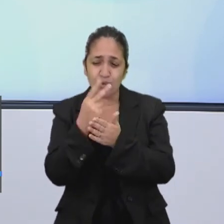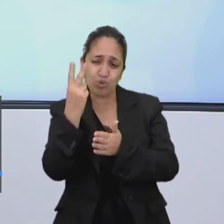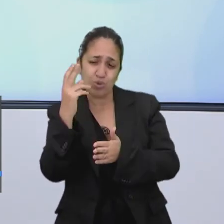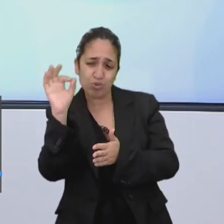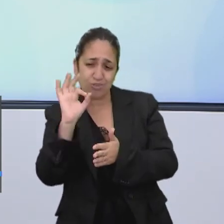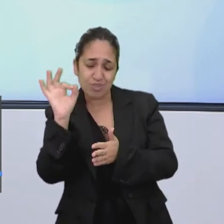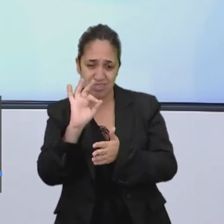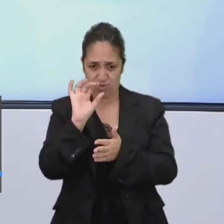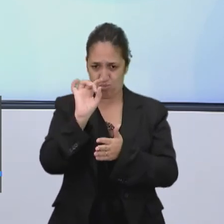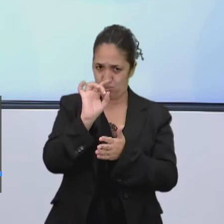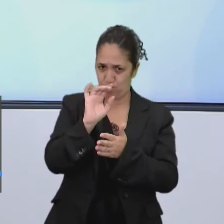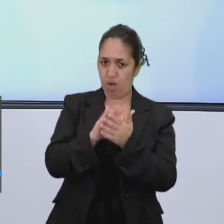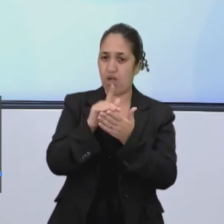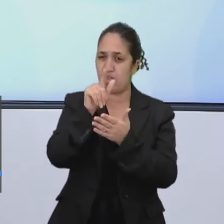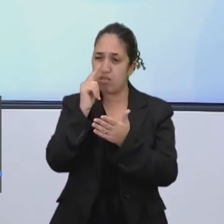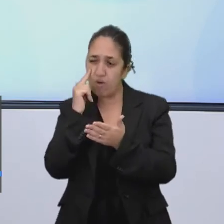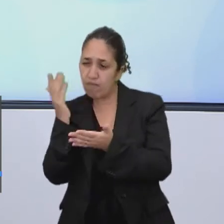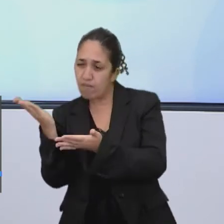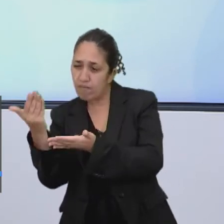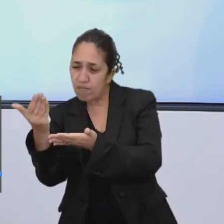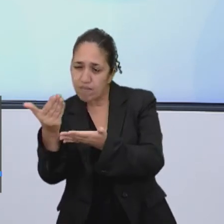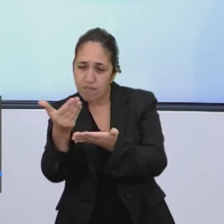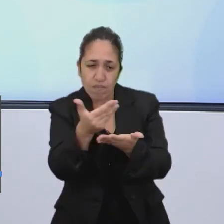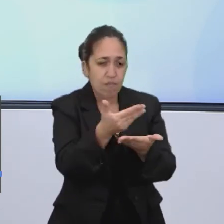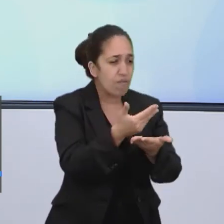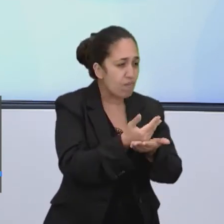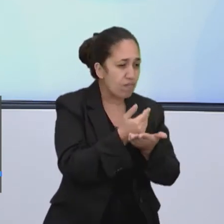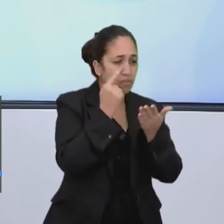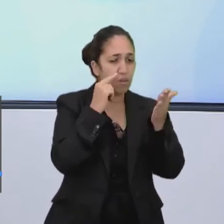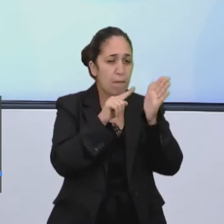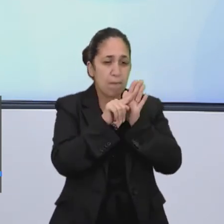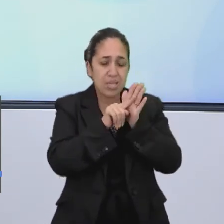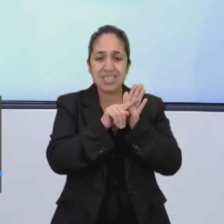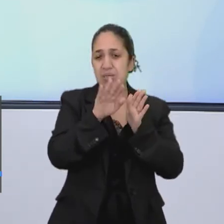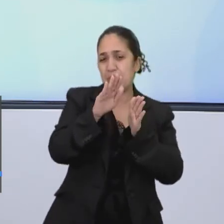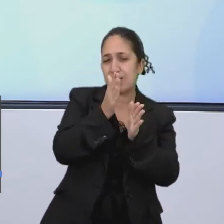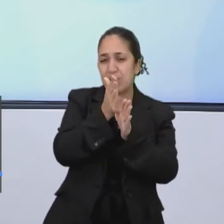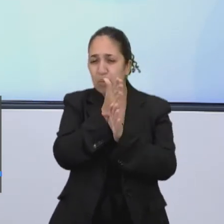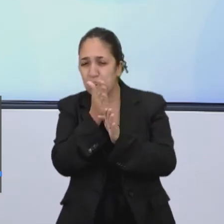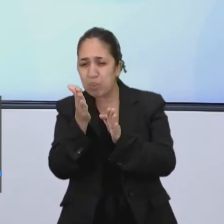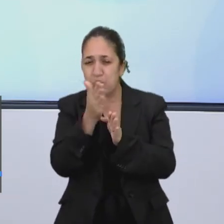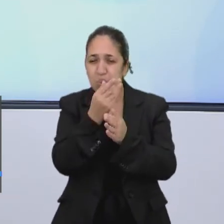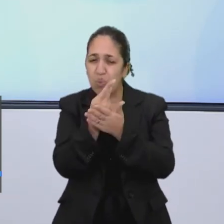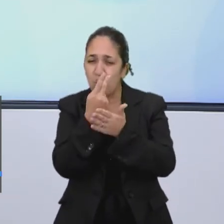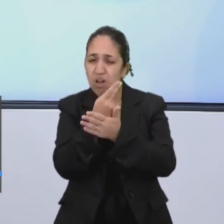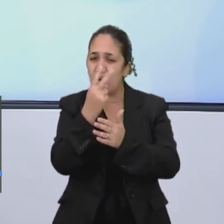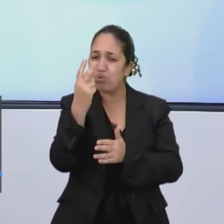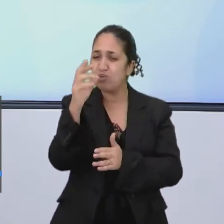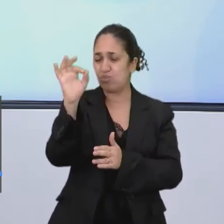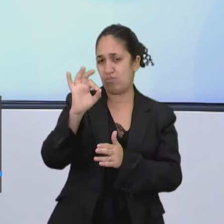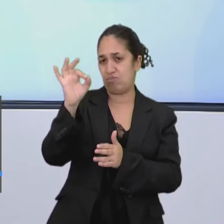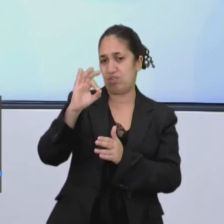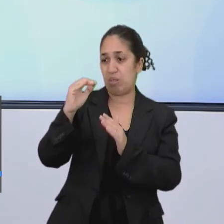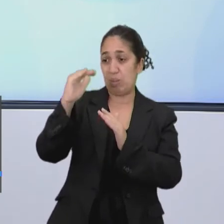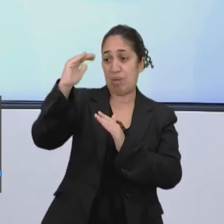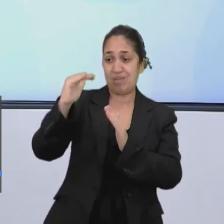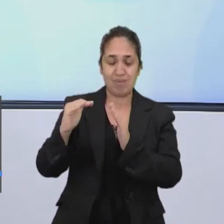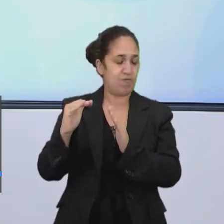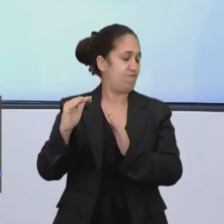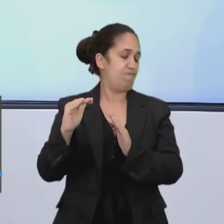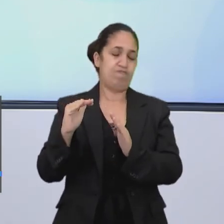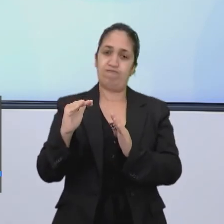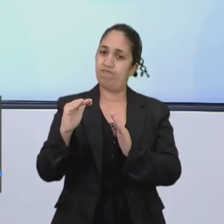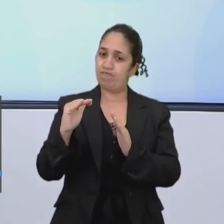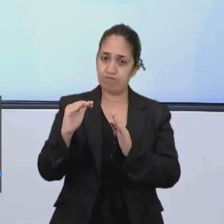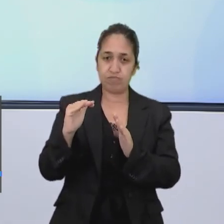ok? Então eu quero que você faça esse levantamento aí e tal, mas veja, eu quero uma margem de erro de 2%, nem mais, nem menos, ok?